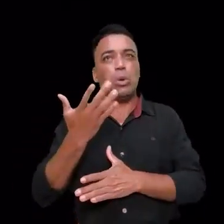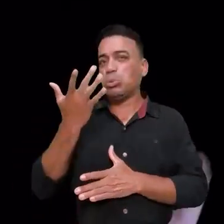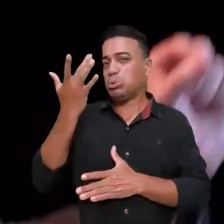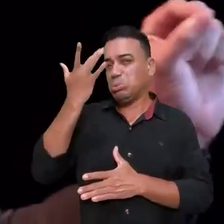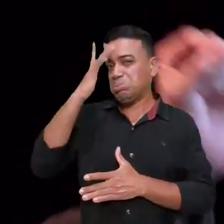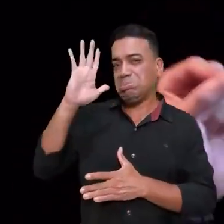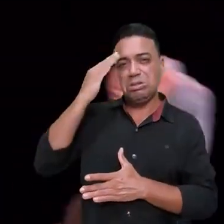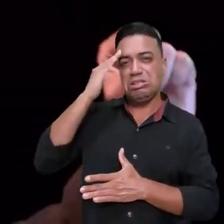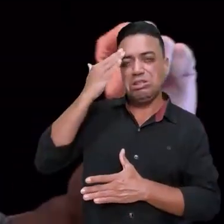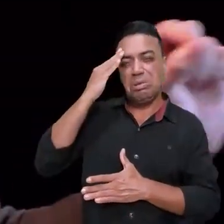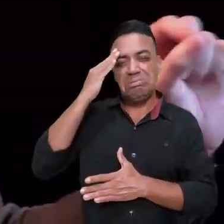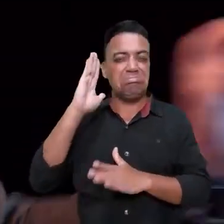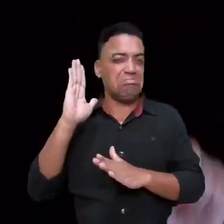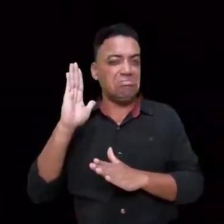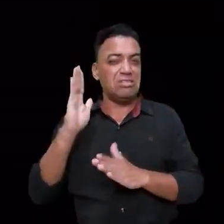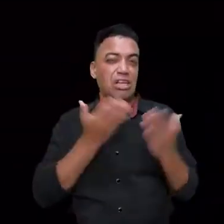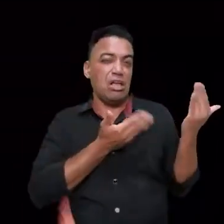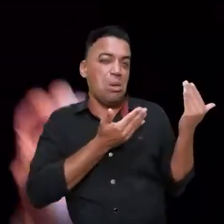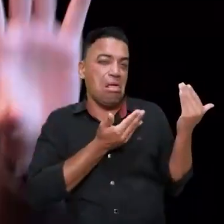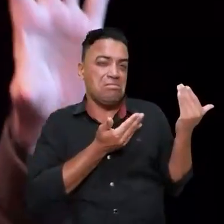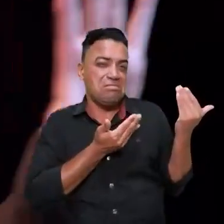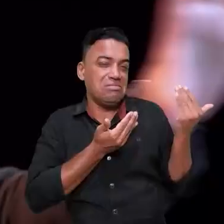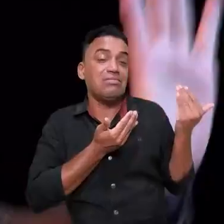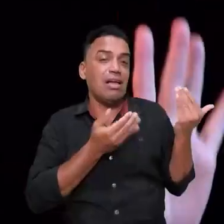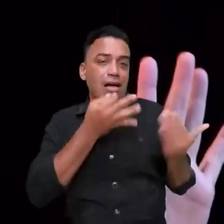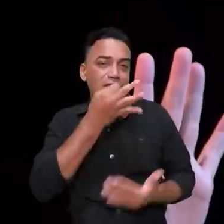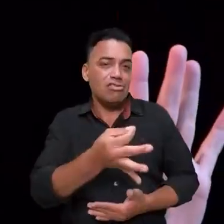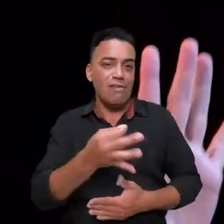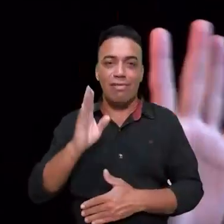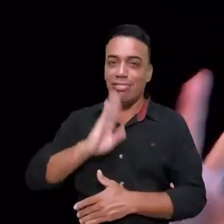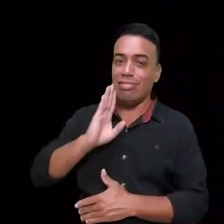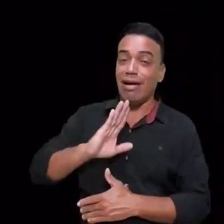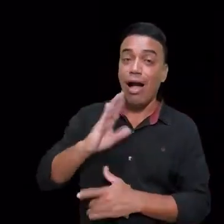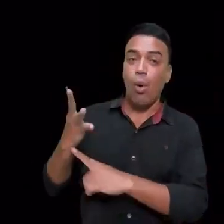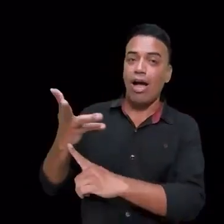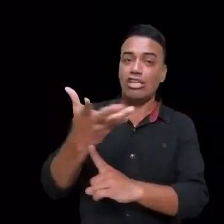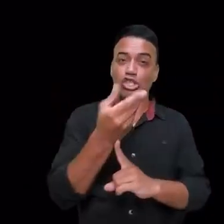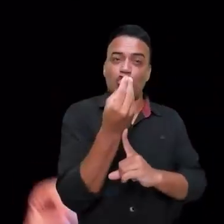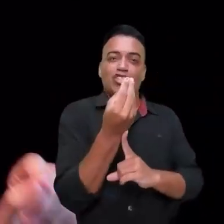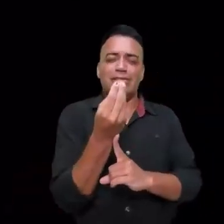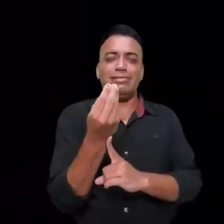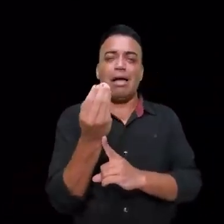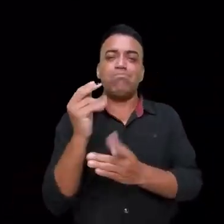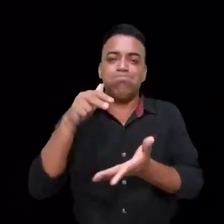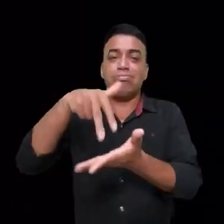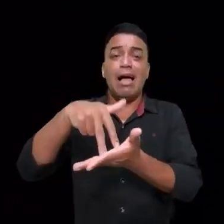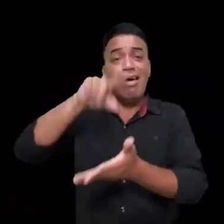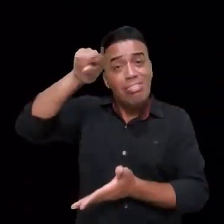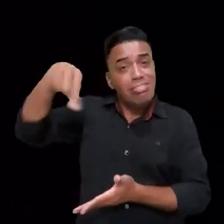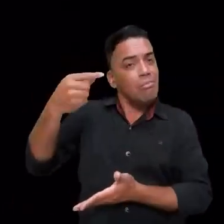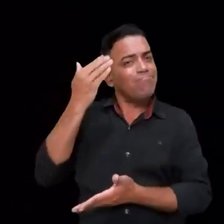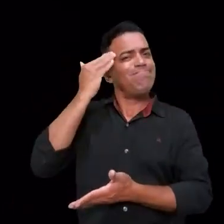compreensão lá na adolescência, quando achava muito legal ser artista. Mas mais tarde eu fui